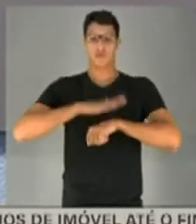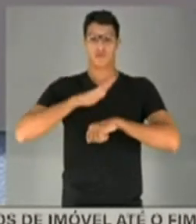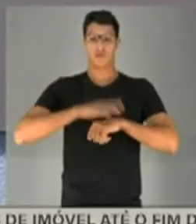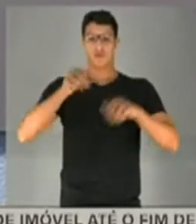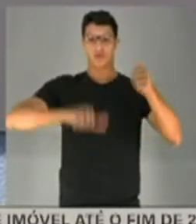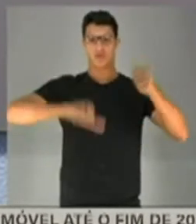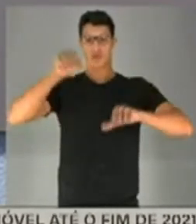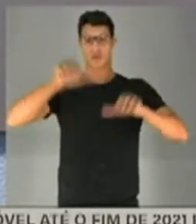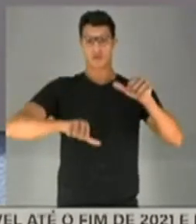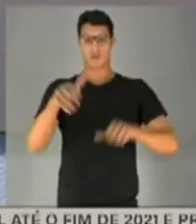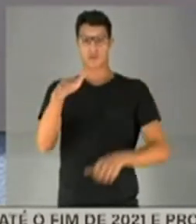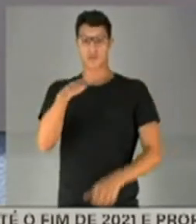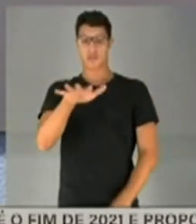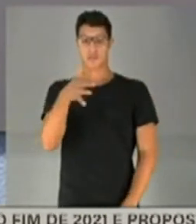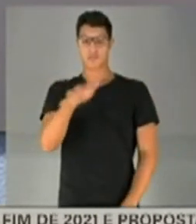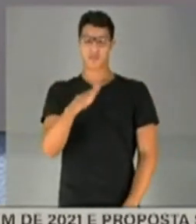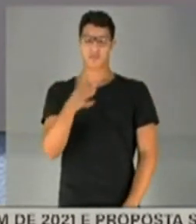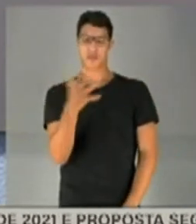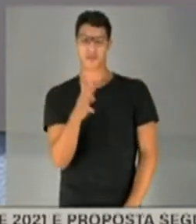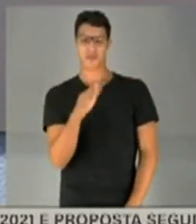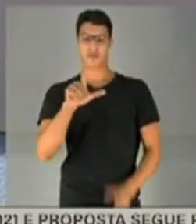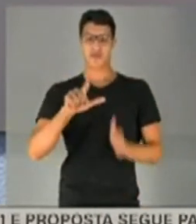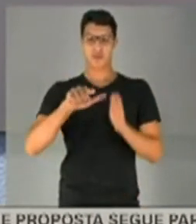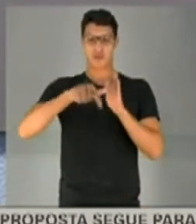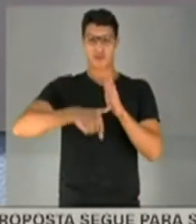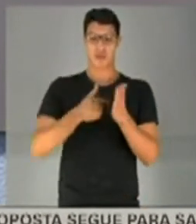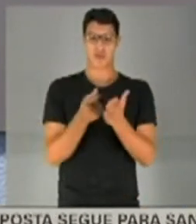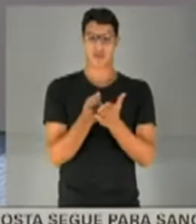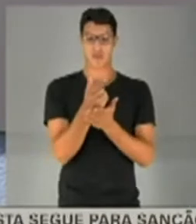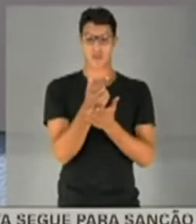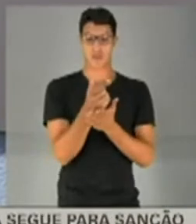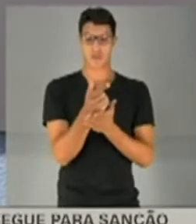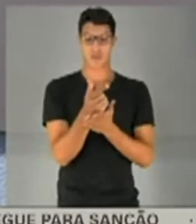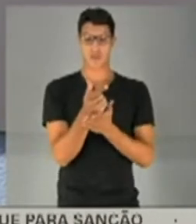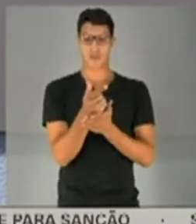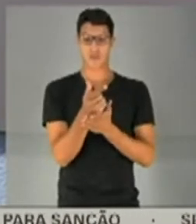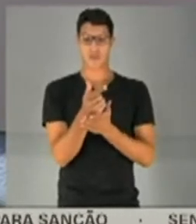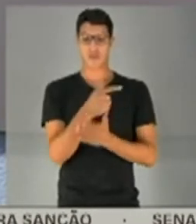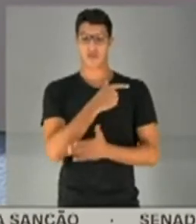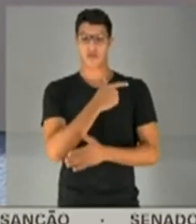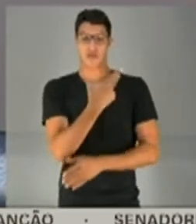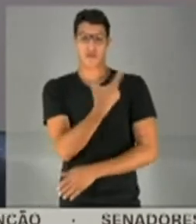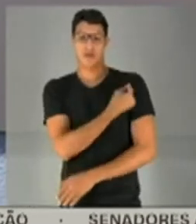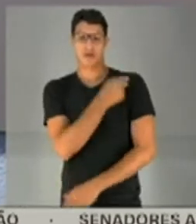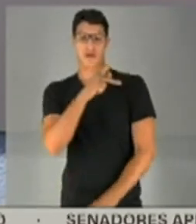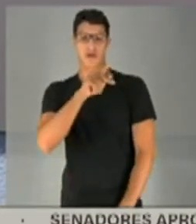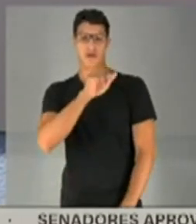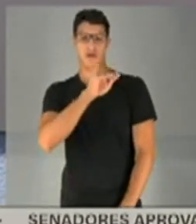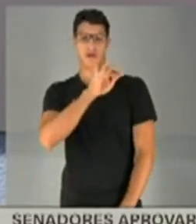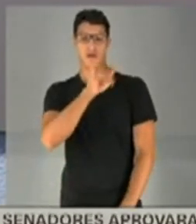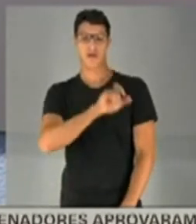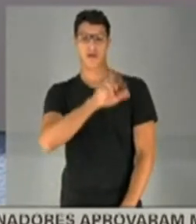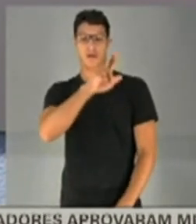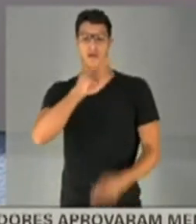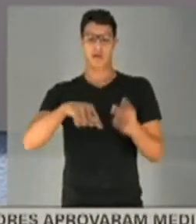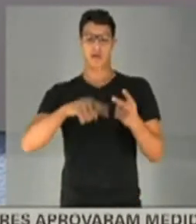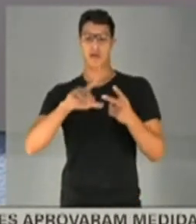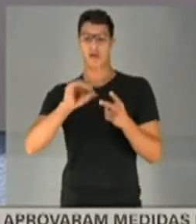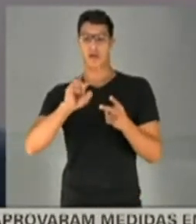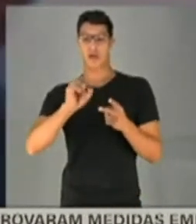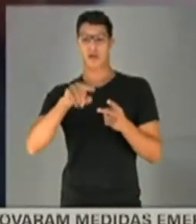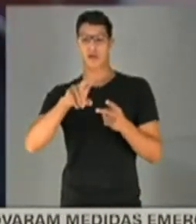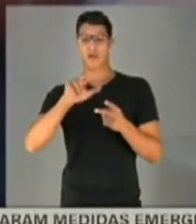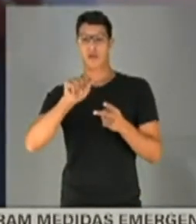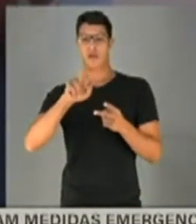que estimou que especificamente o atraso na compra das vacinas da Pfizer e da Coronavac resultou